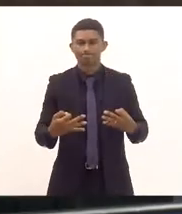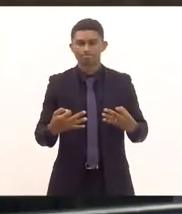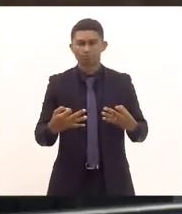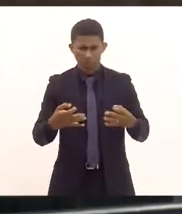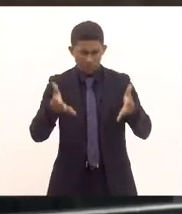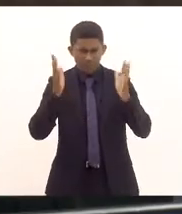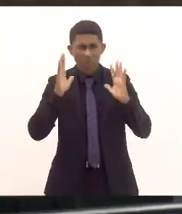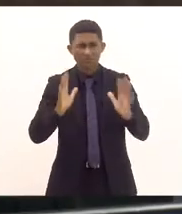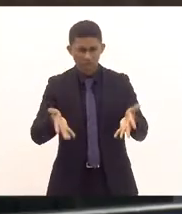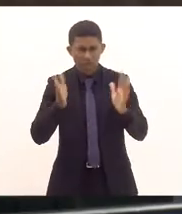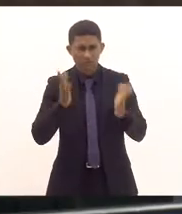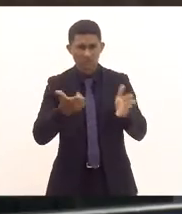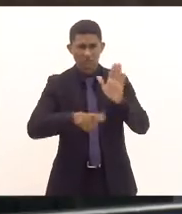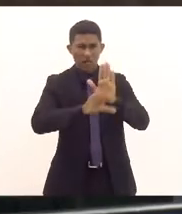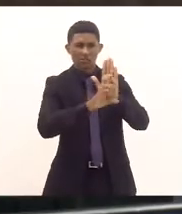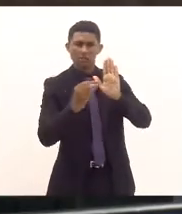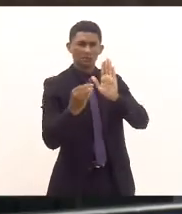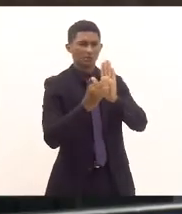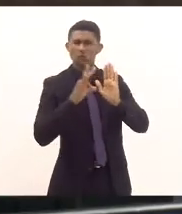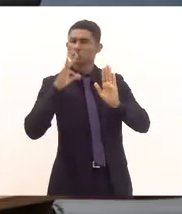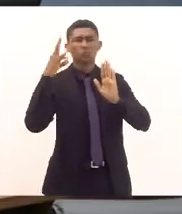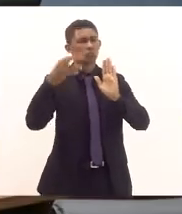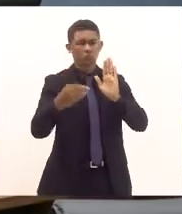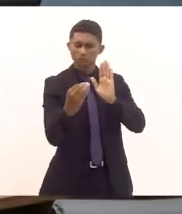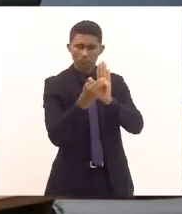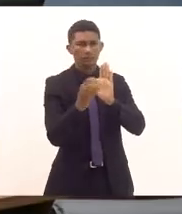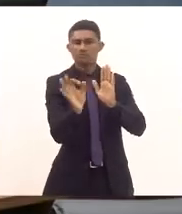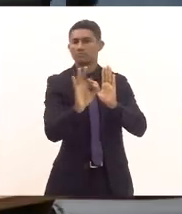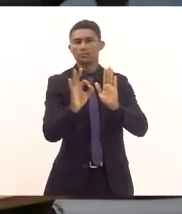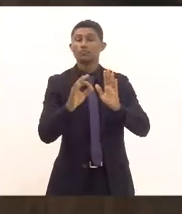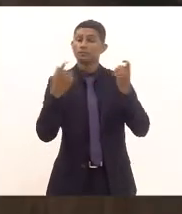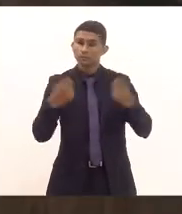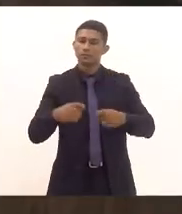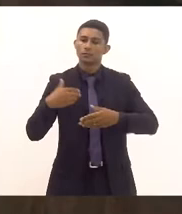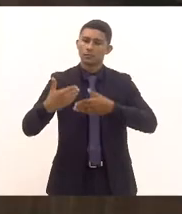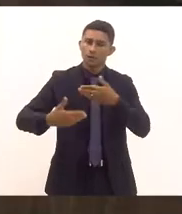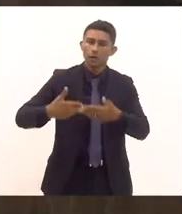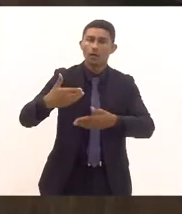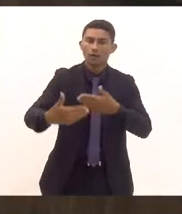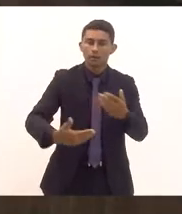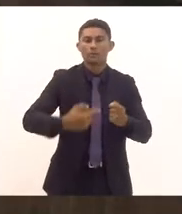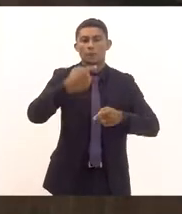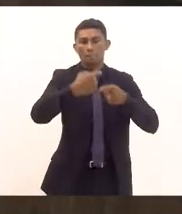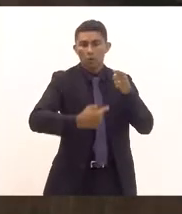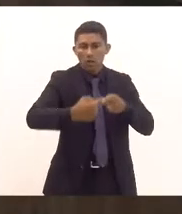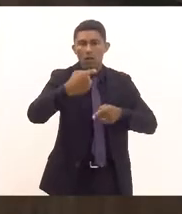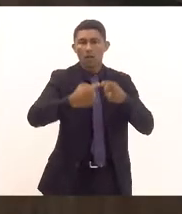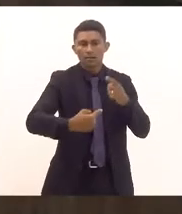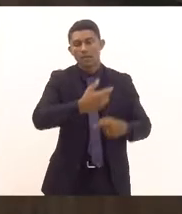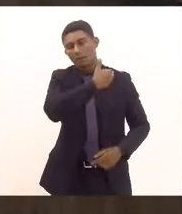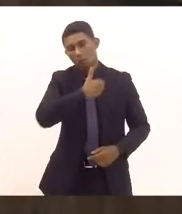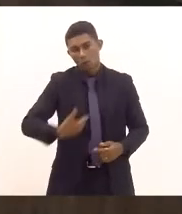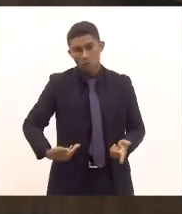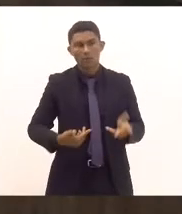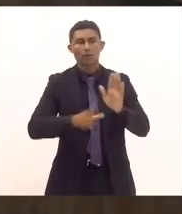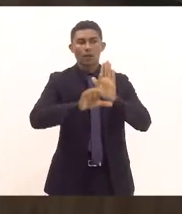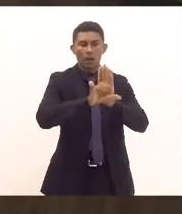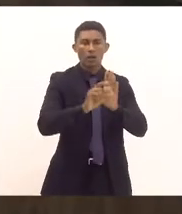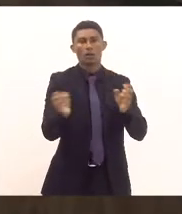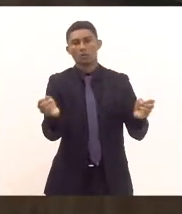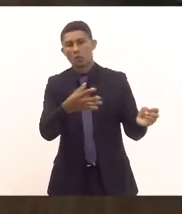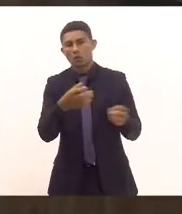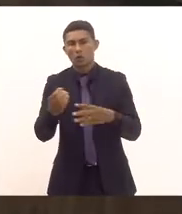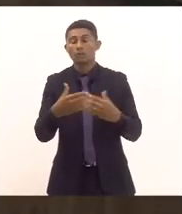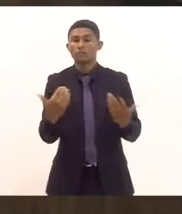perpetuado na letra da lei Mas que uma constante produção de políticas públicas para tal o direito o ao